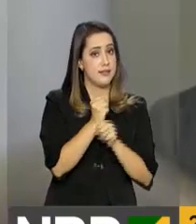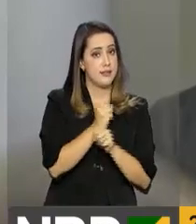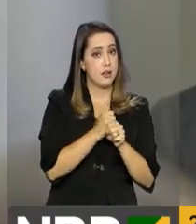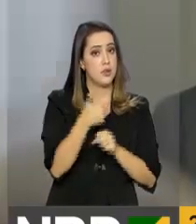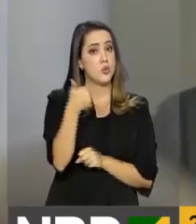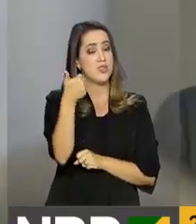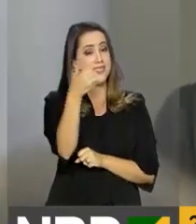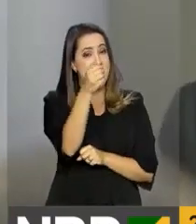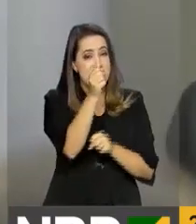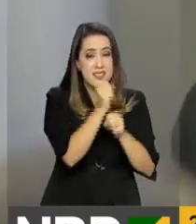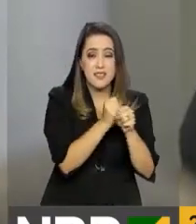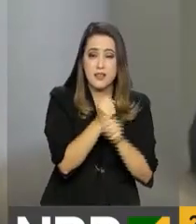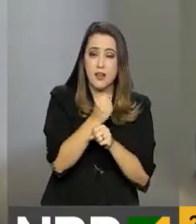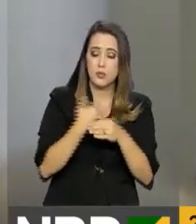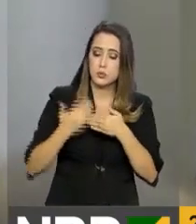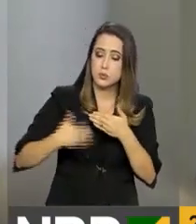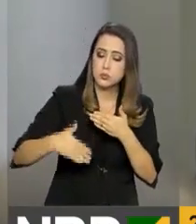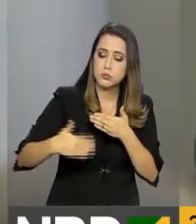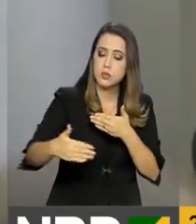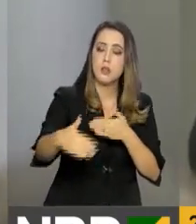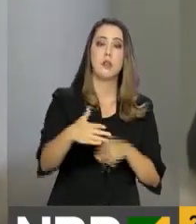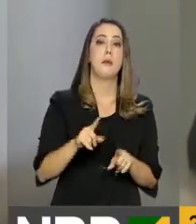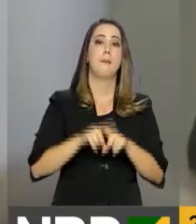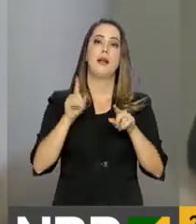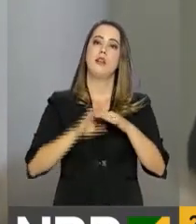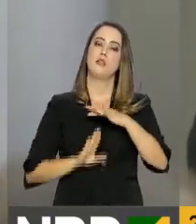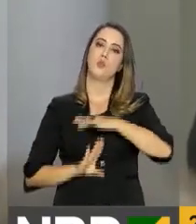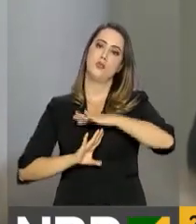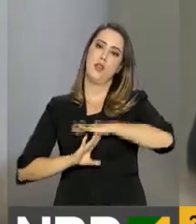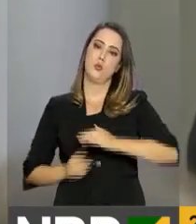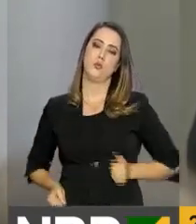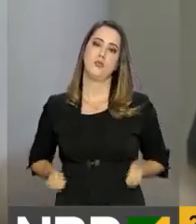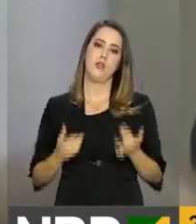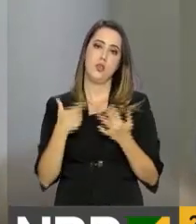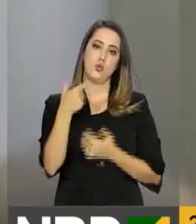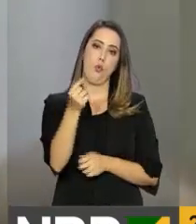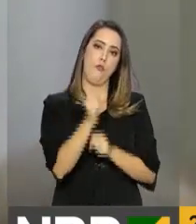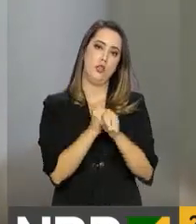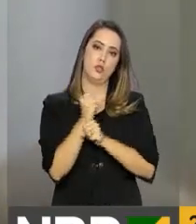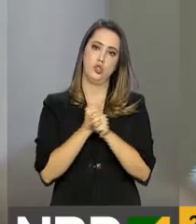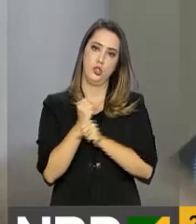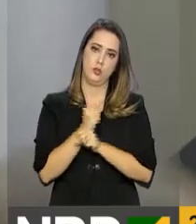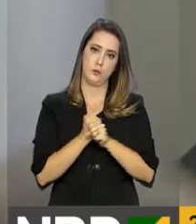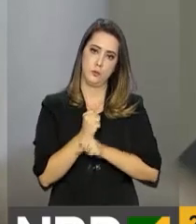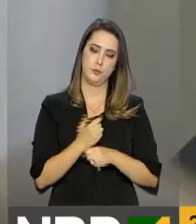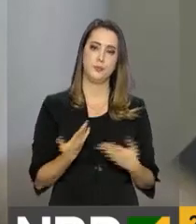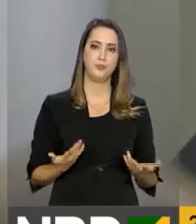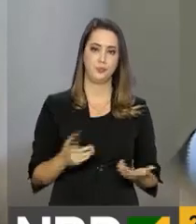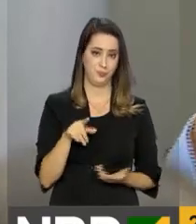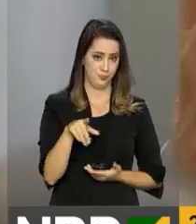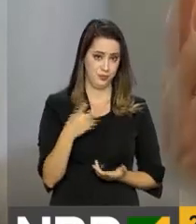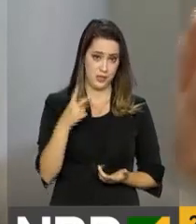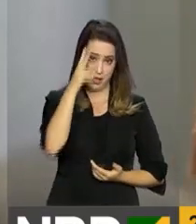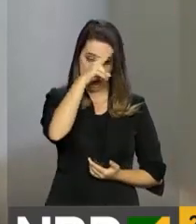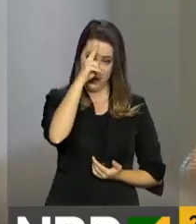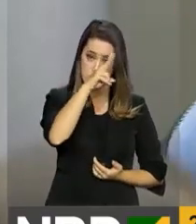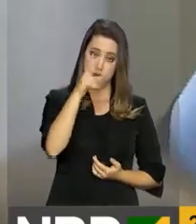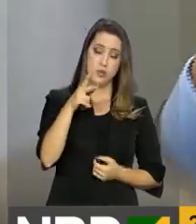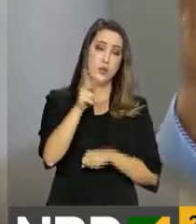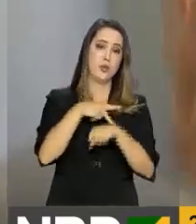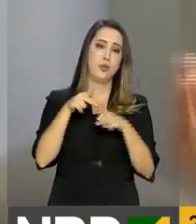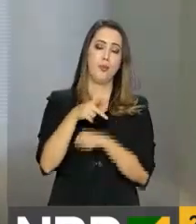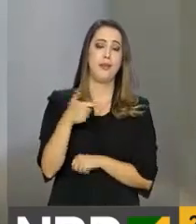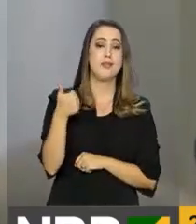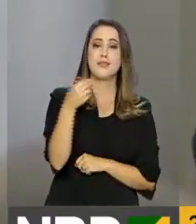os 20 anos de vigência do teto de gastos públicos, não é? E olha, na história de um país, 10 anos é